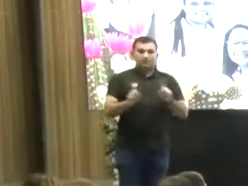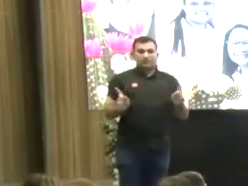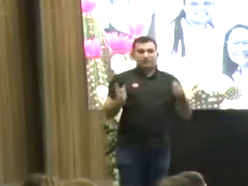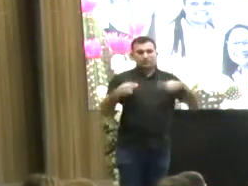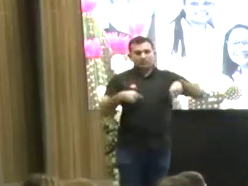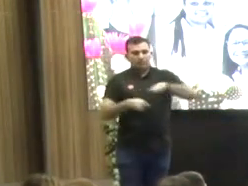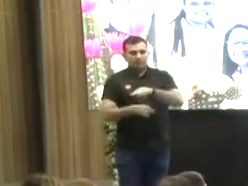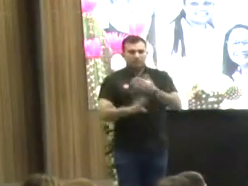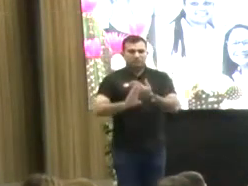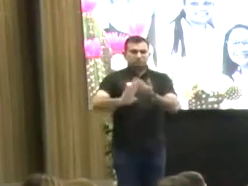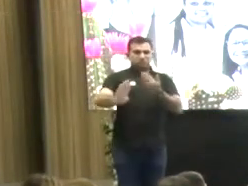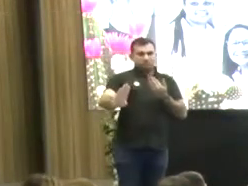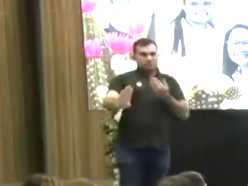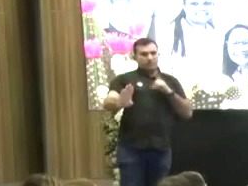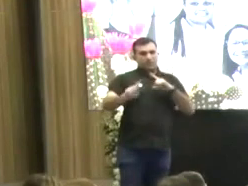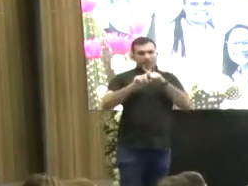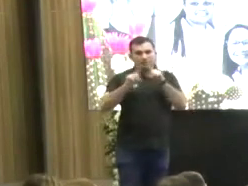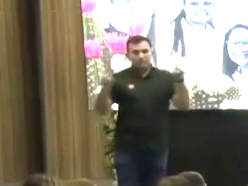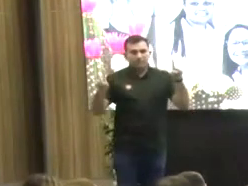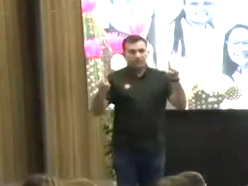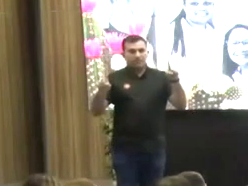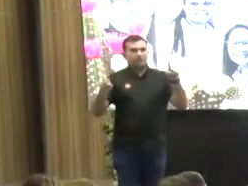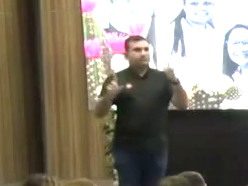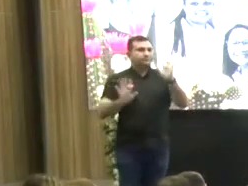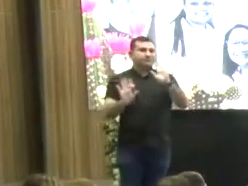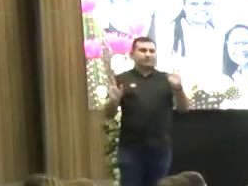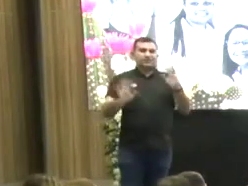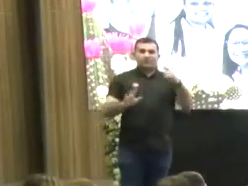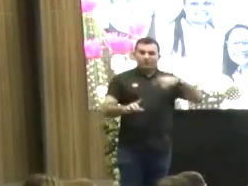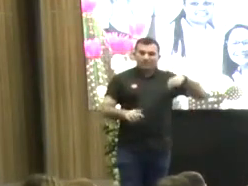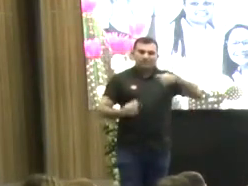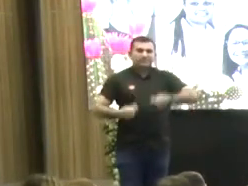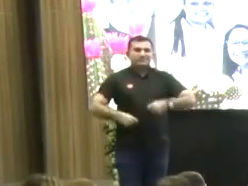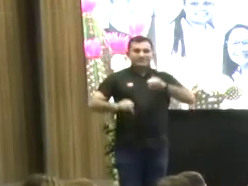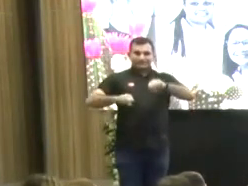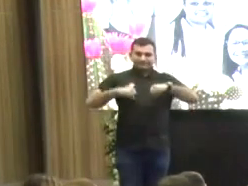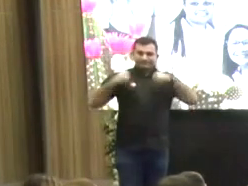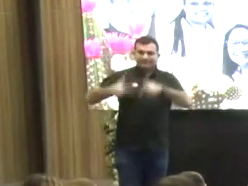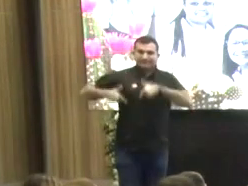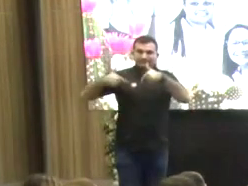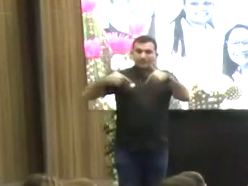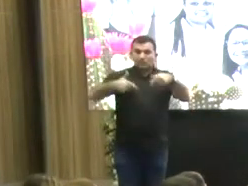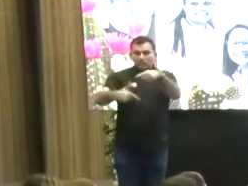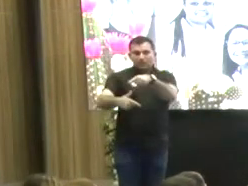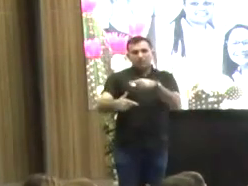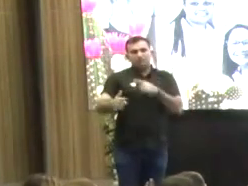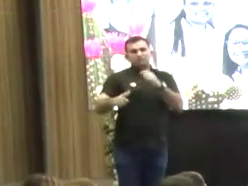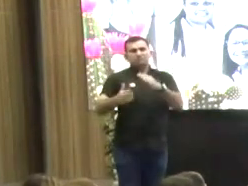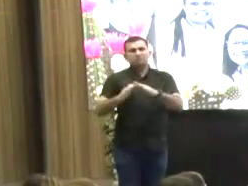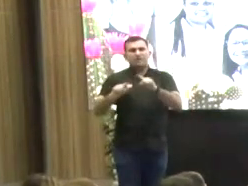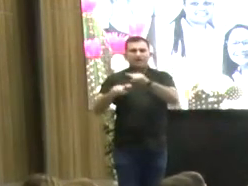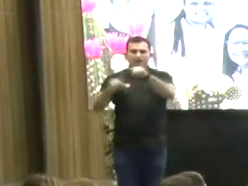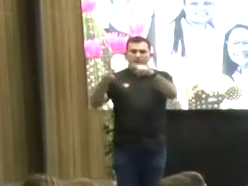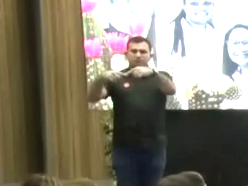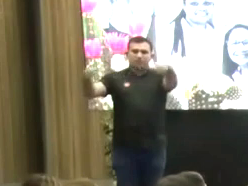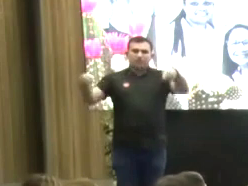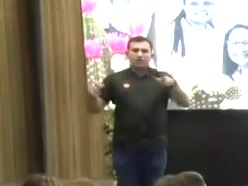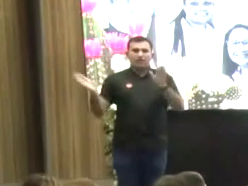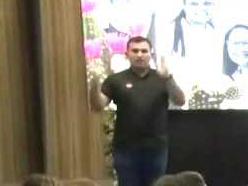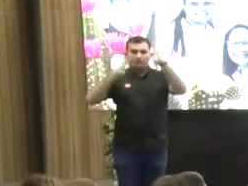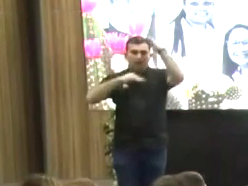deixar de fazer a crítica profunda a esta escola que padroniza todo mundo,